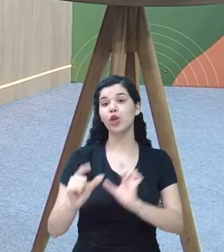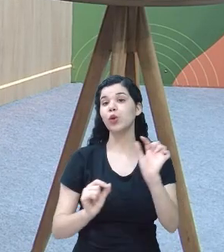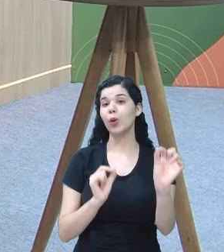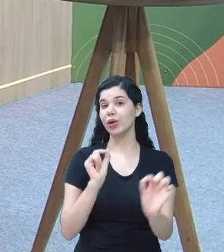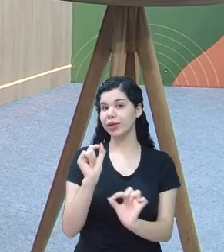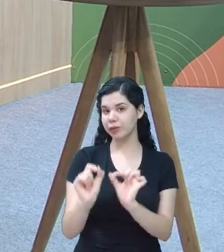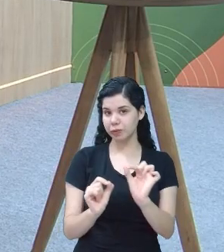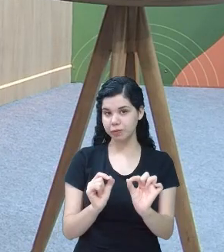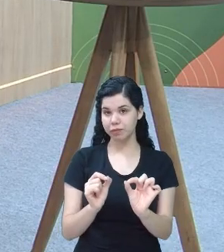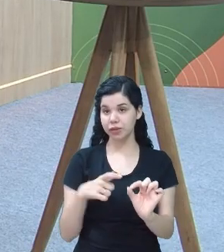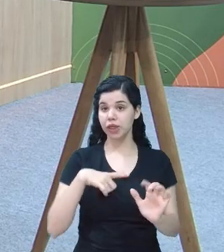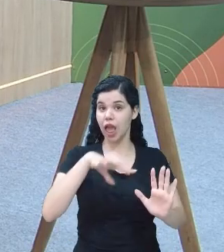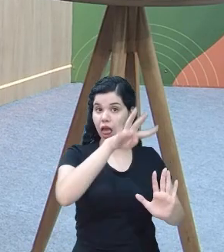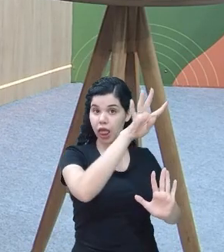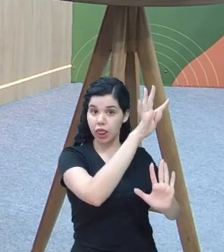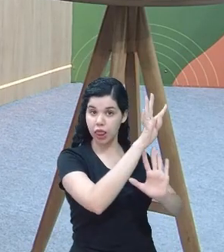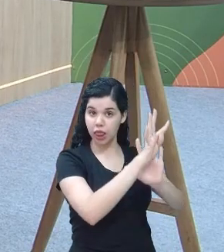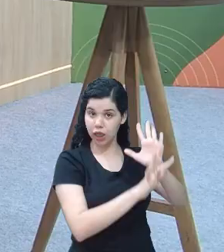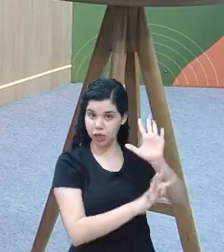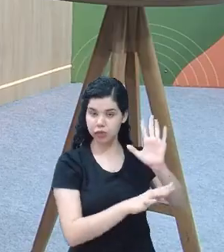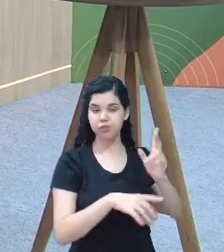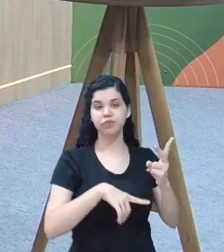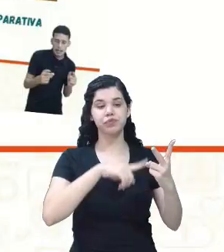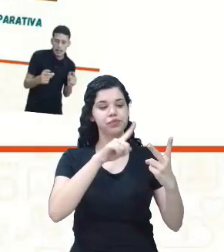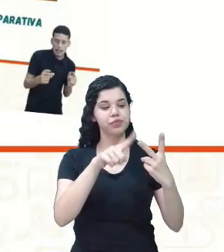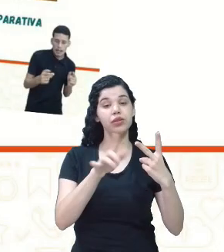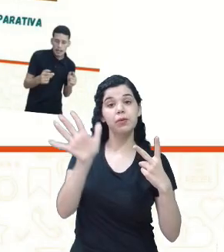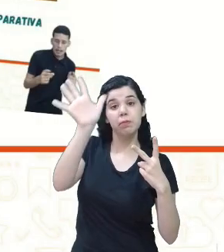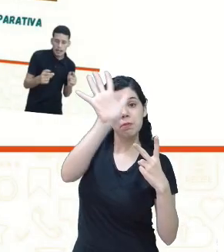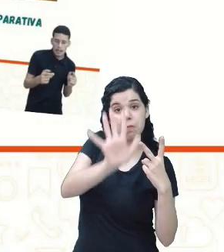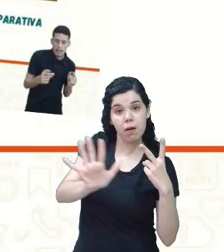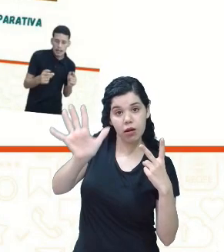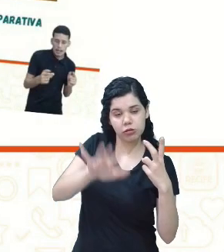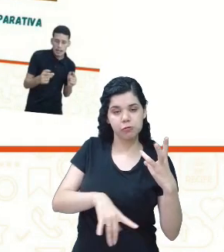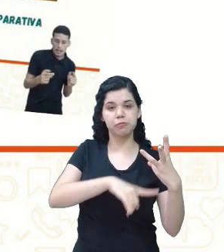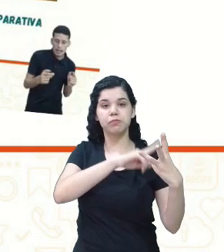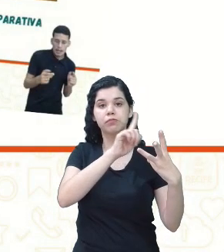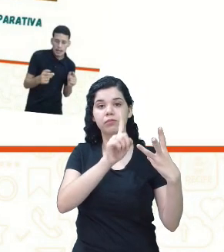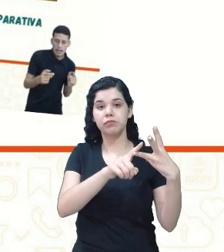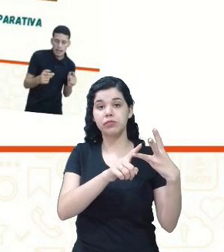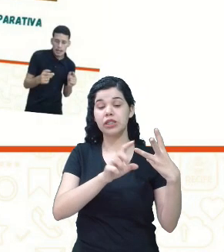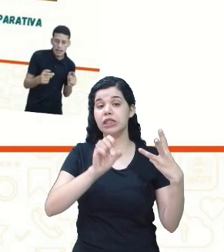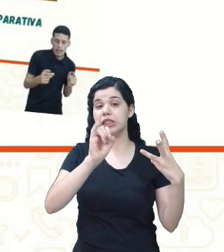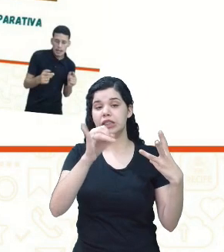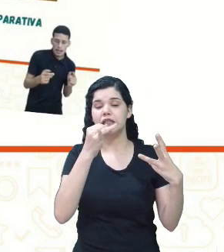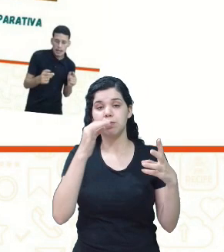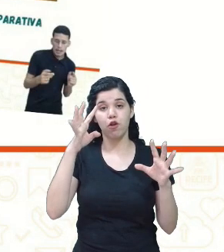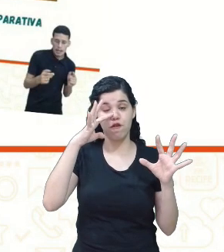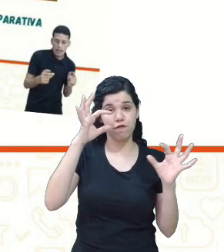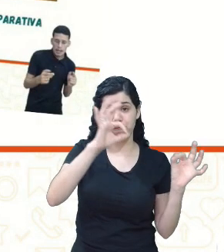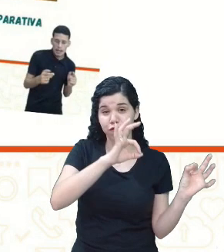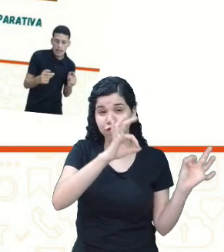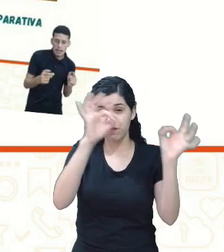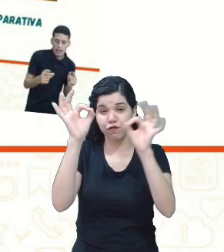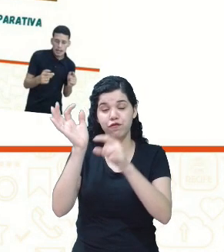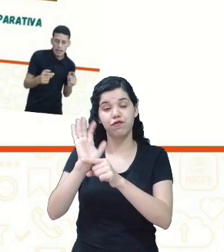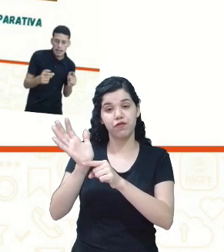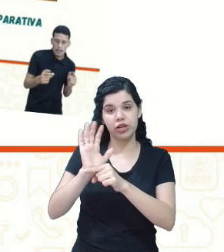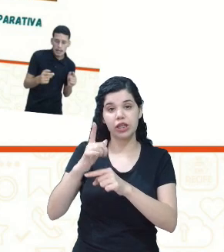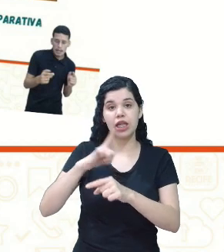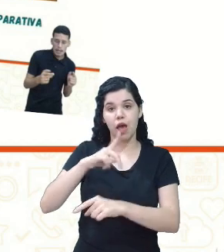aqui texto, nós temos imagem. Se fosse um vídeo, teria a